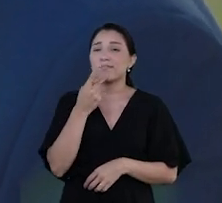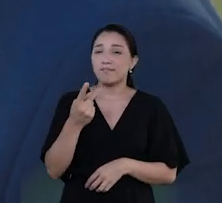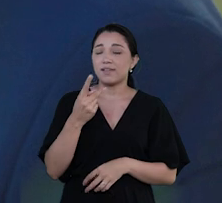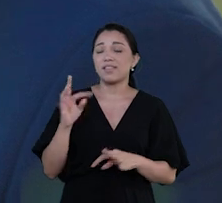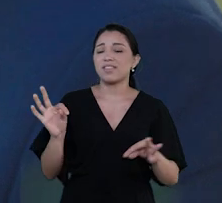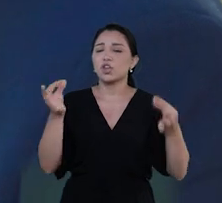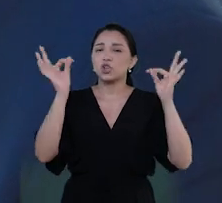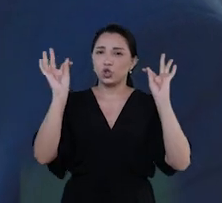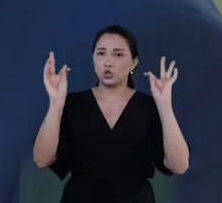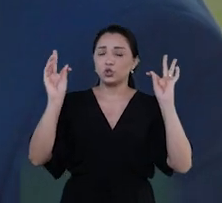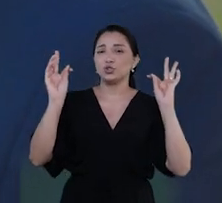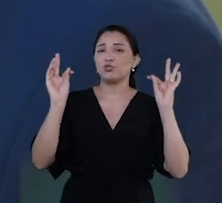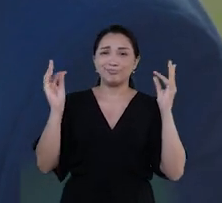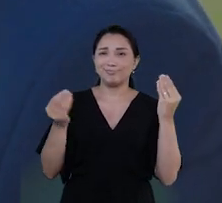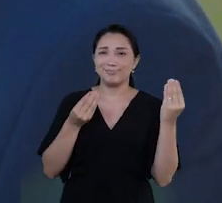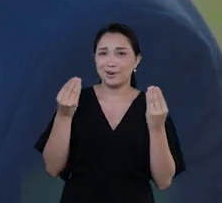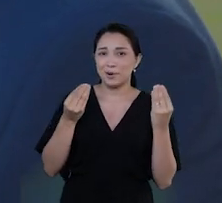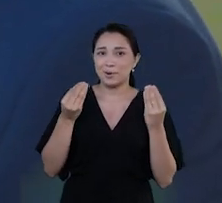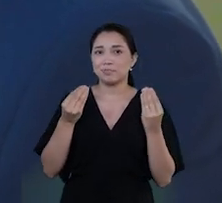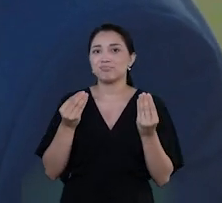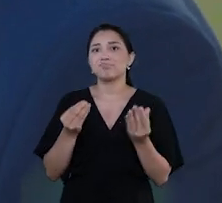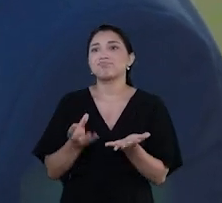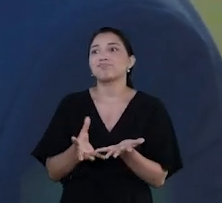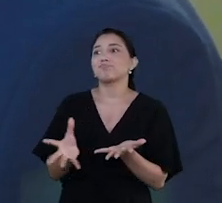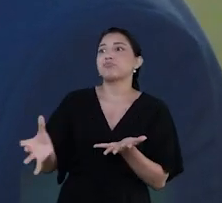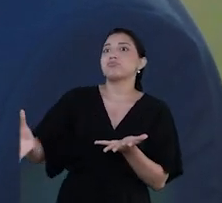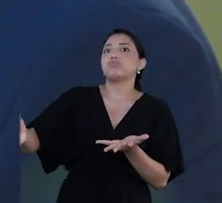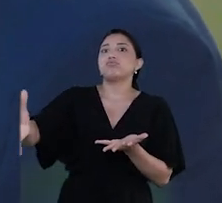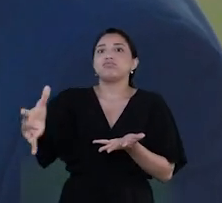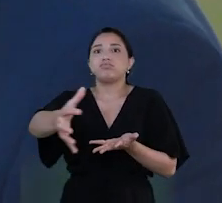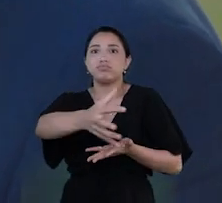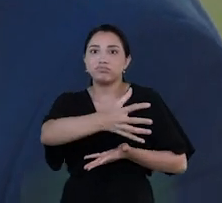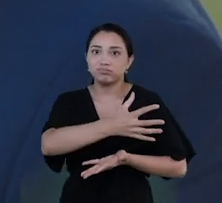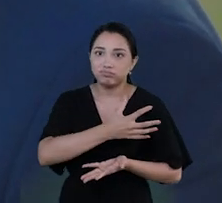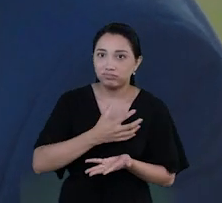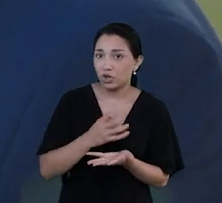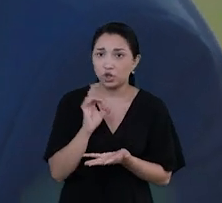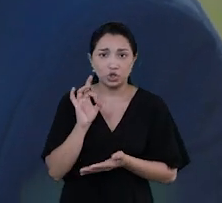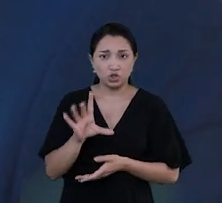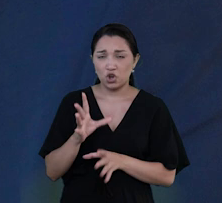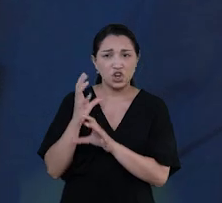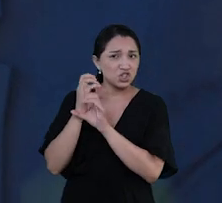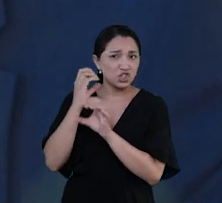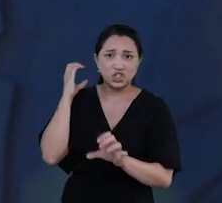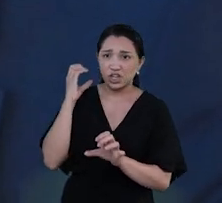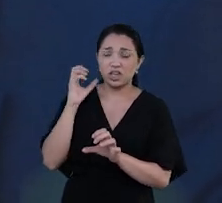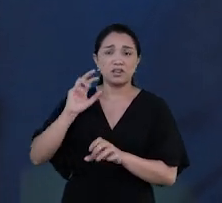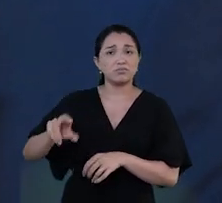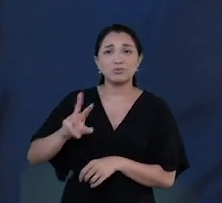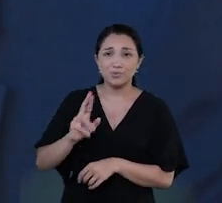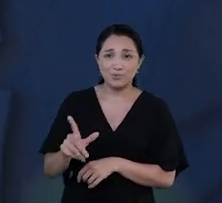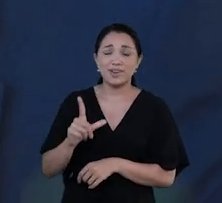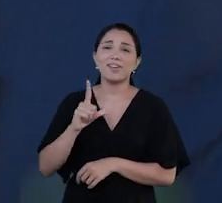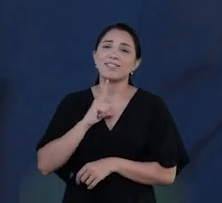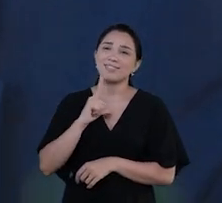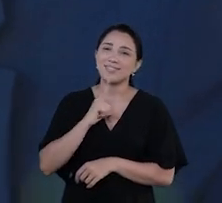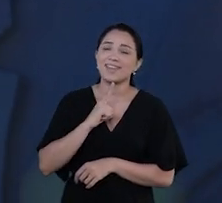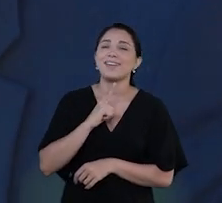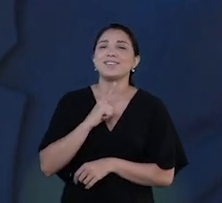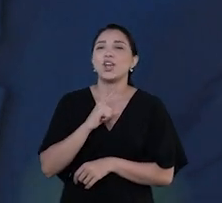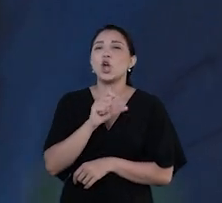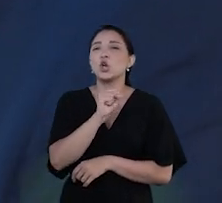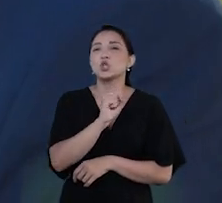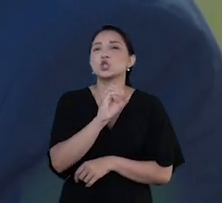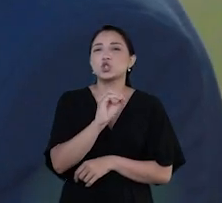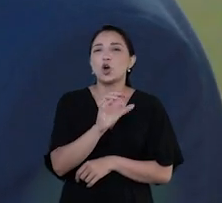possível né desenvolvendo também não só as tecnologias né engenharia etc mas também as chamadas soft Skills